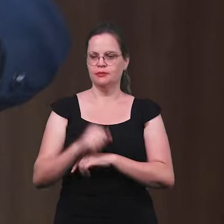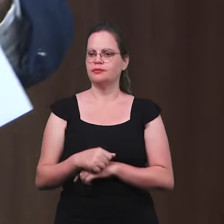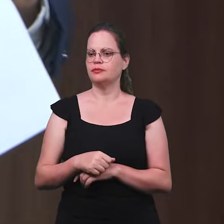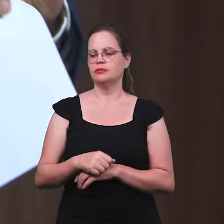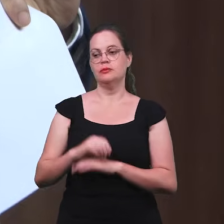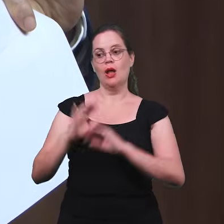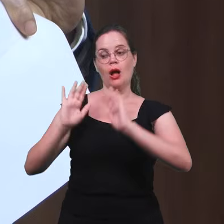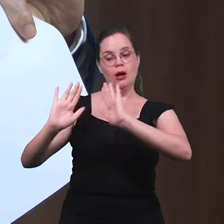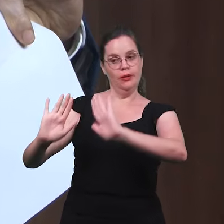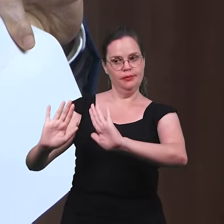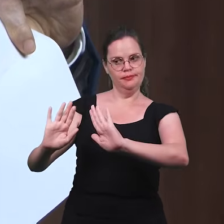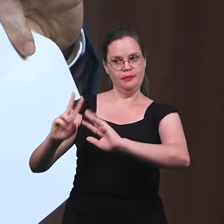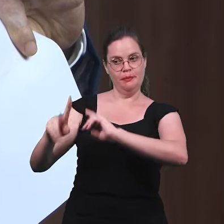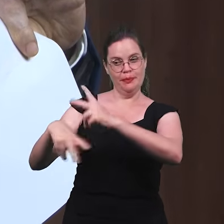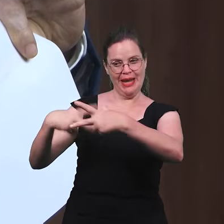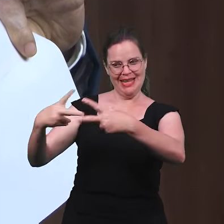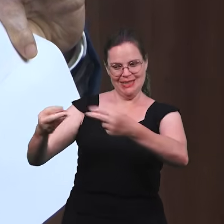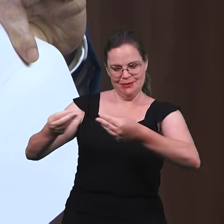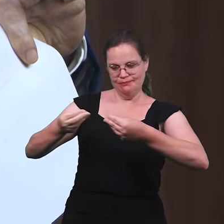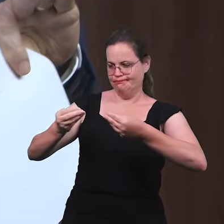teus presentes fiquem contigo.